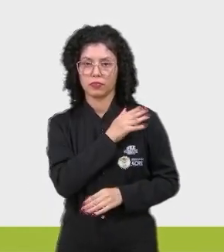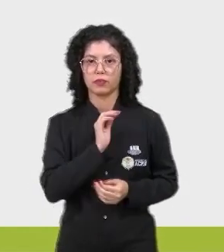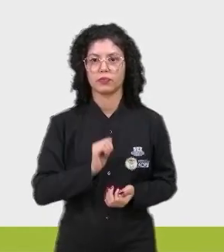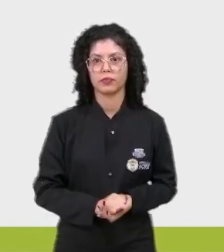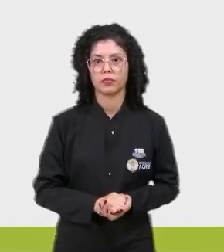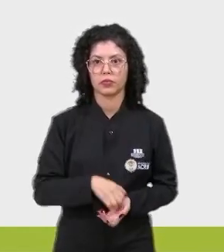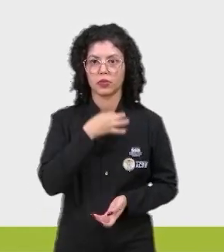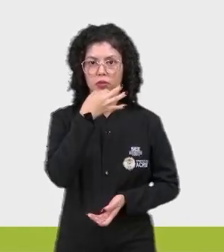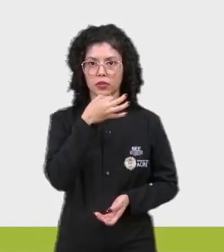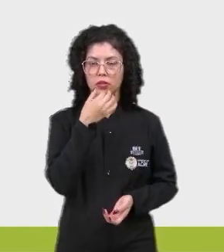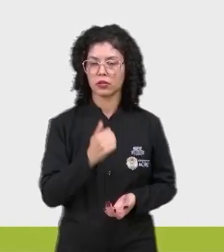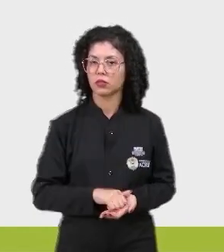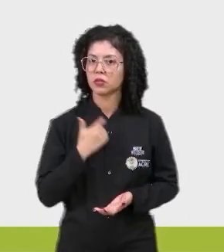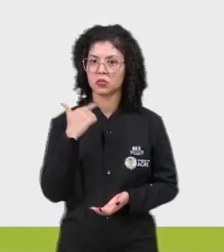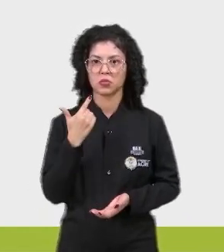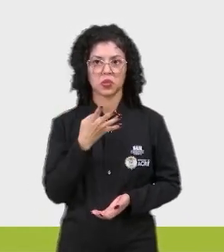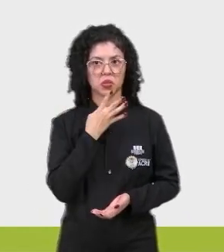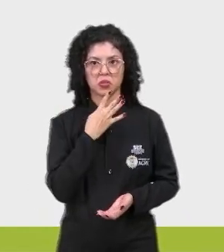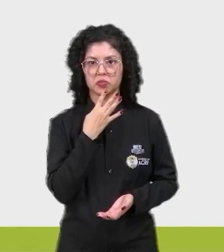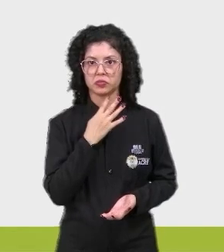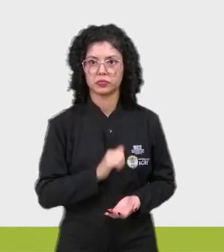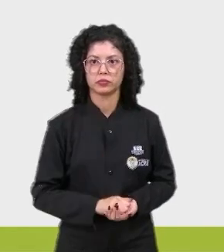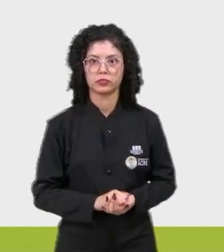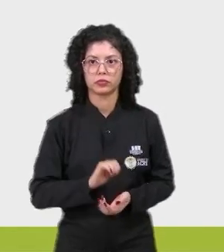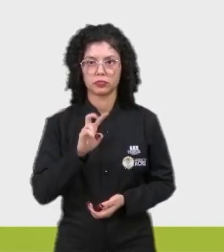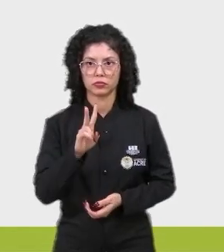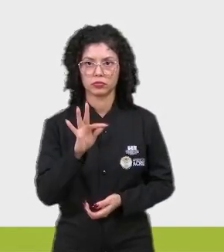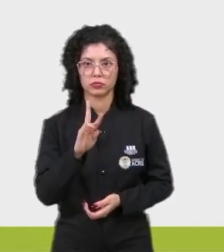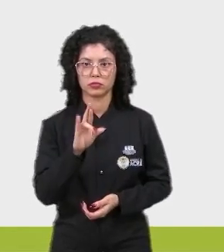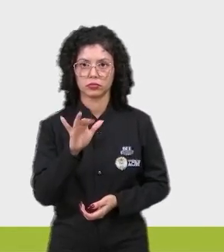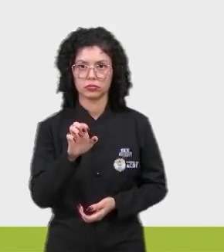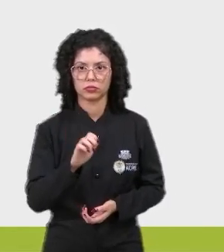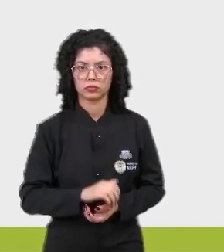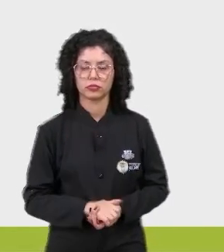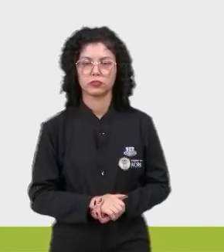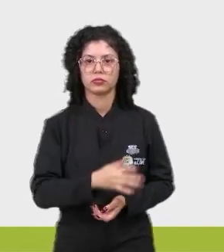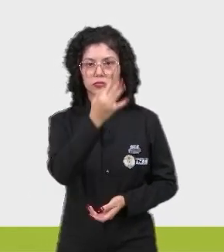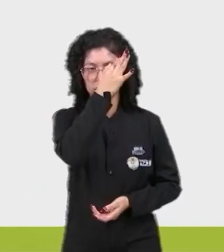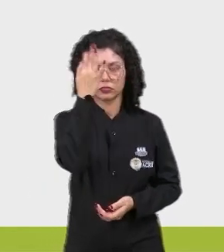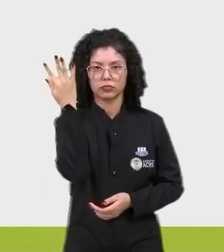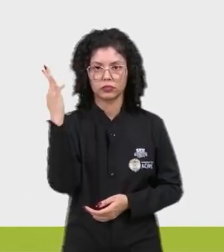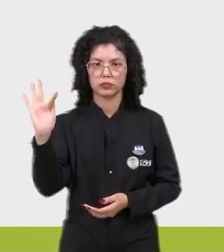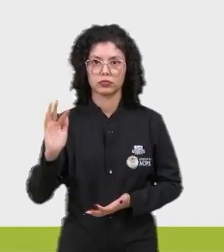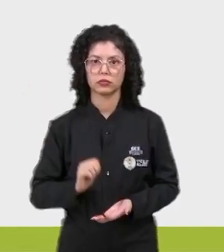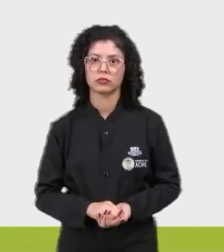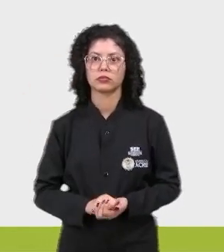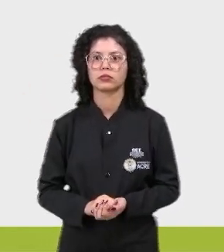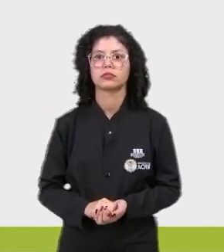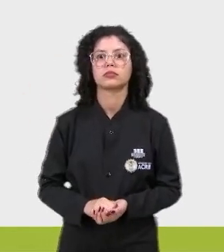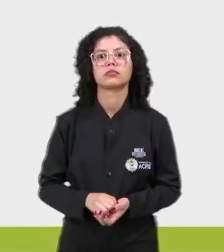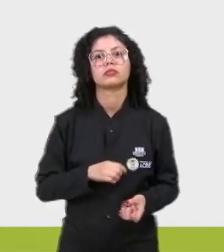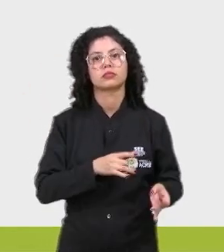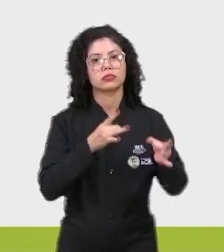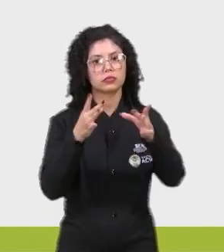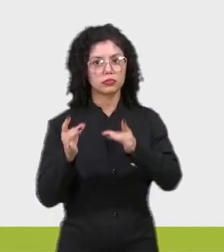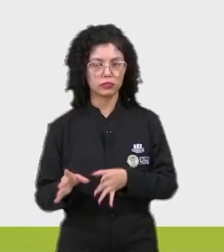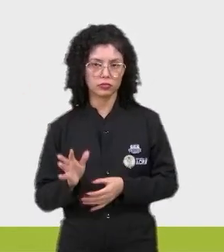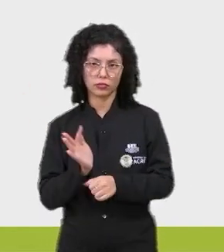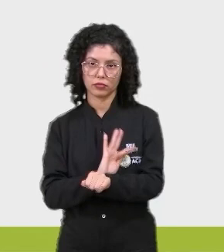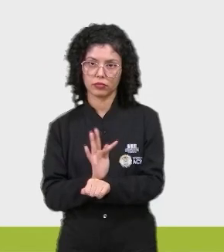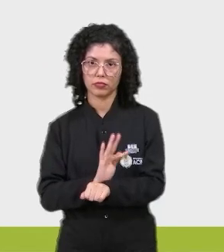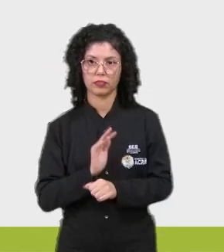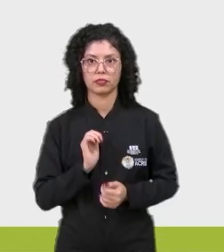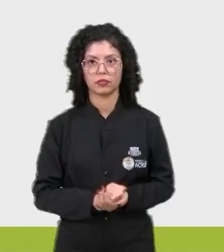é opinião sem conhecimento. Quem fala isso é o Voltaire, filósofo francês. E uma dica